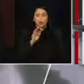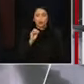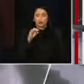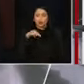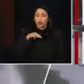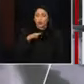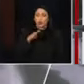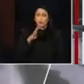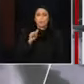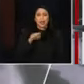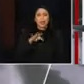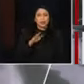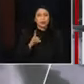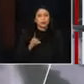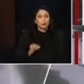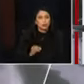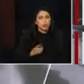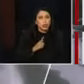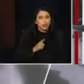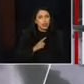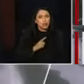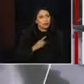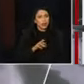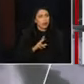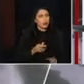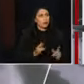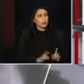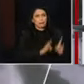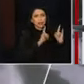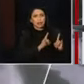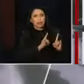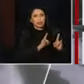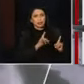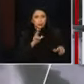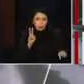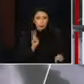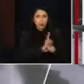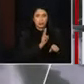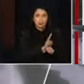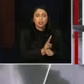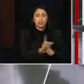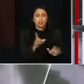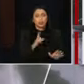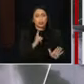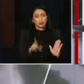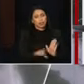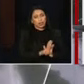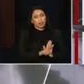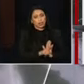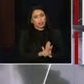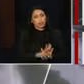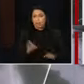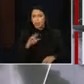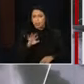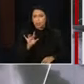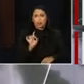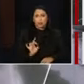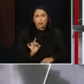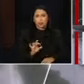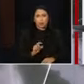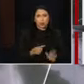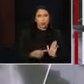dano a um bem tombado. que se configura não apenas como